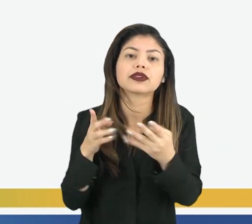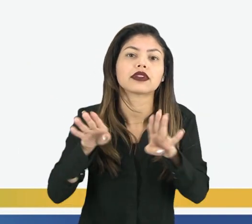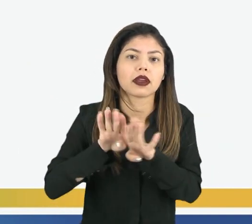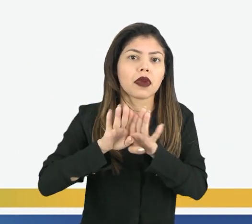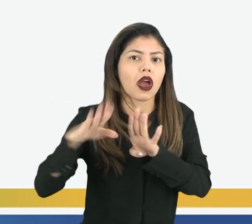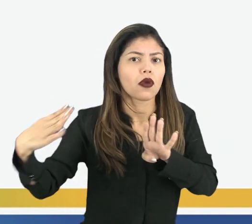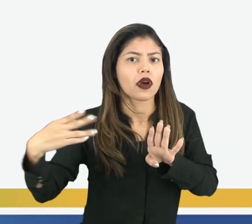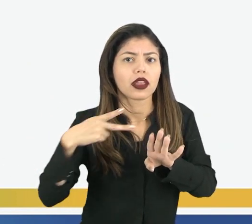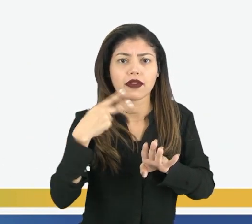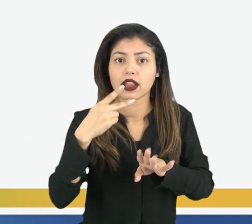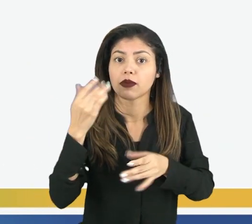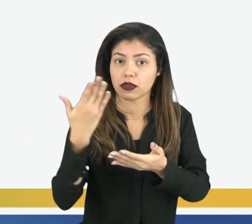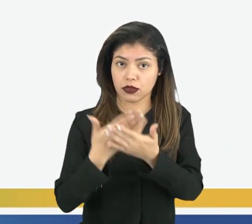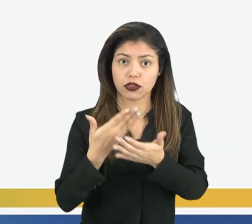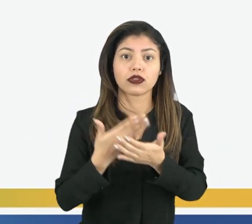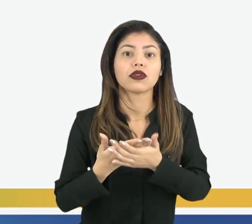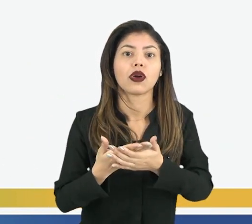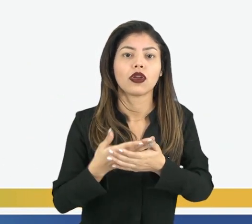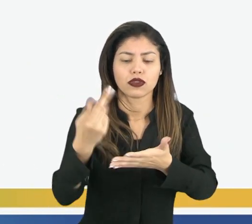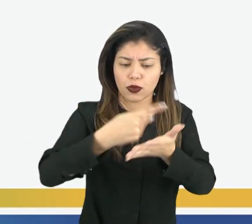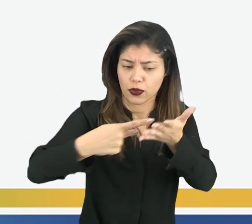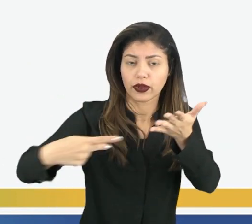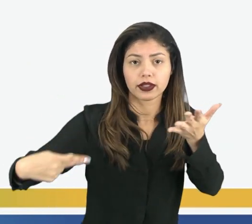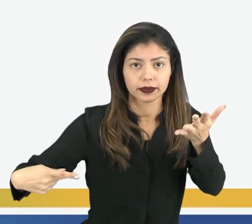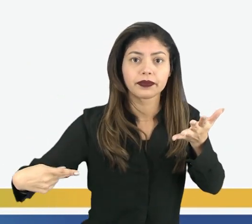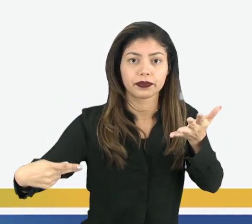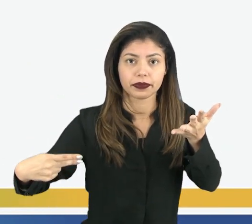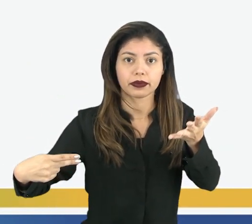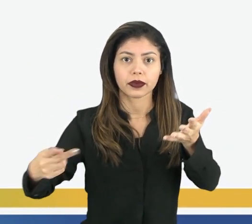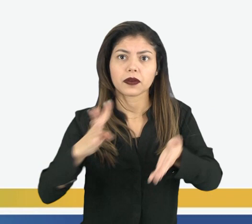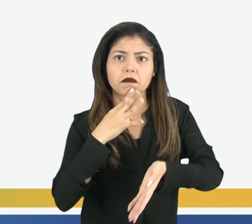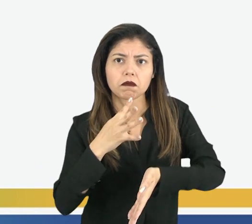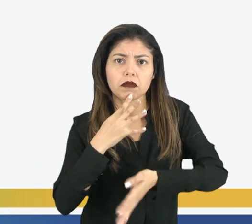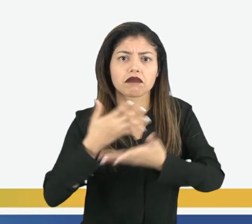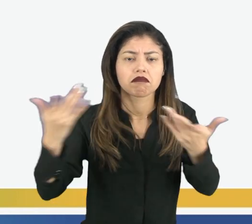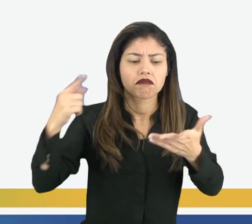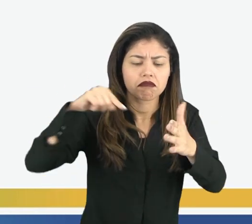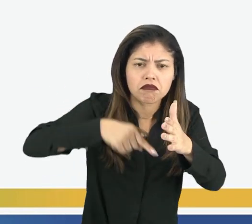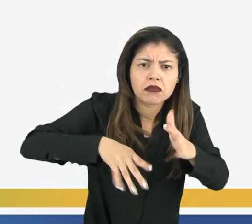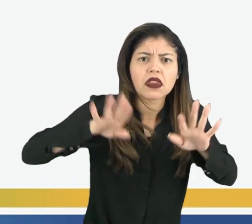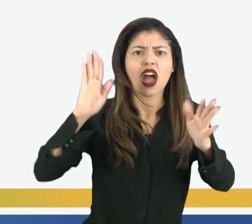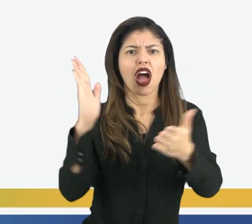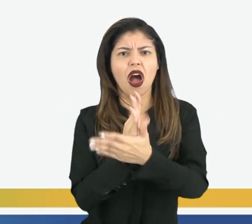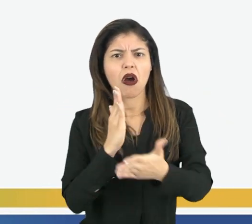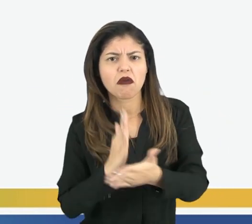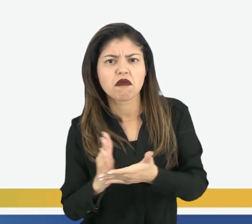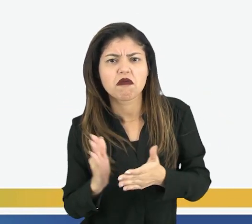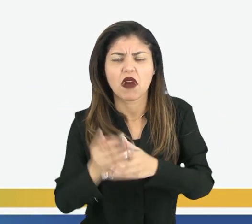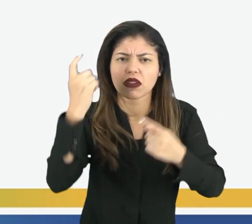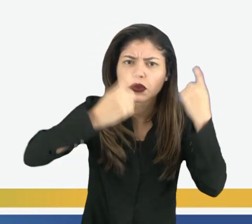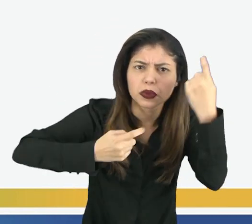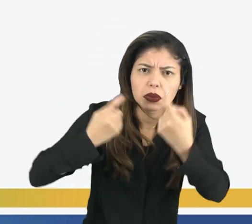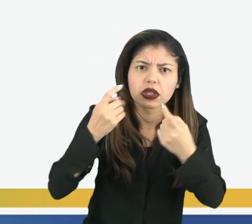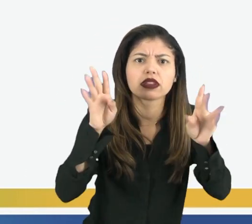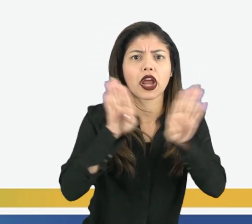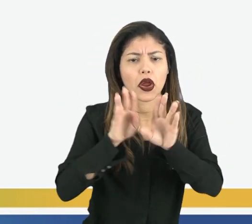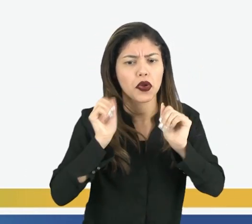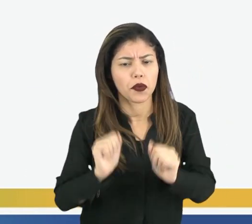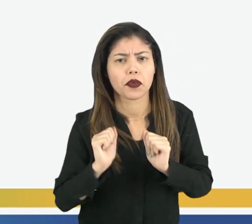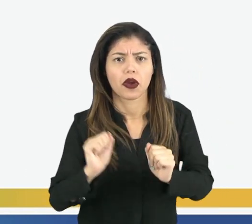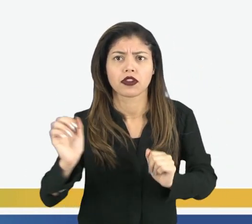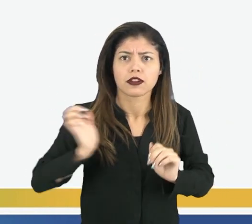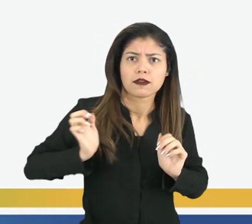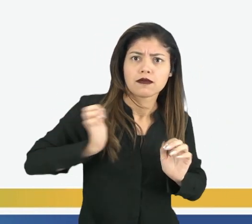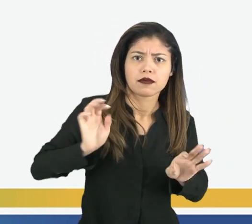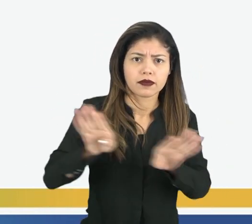nós fizemos este estudo a respeito dos poemas, nós reconhecemos neles alguns recursos expressivos que podem